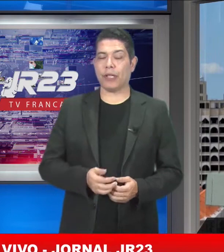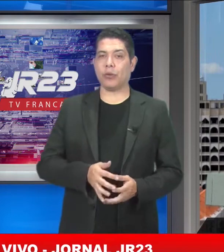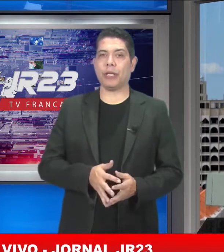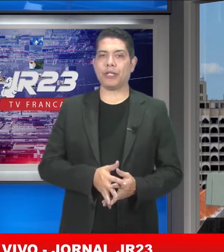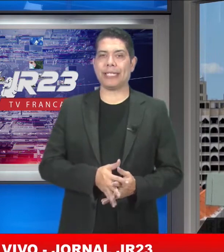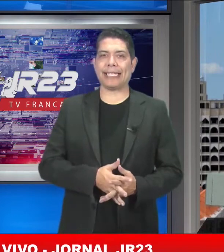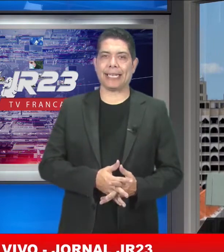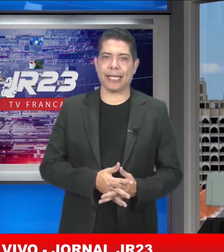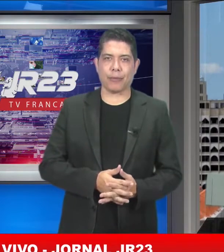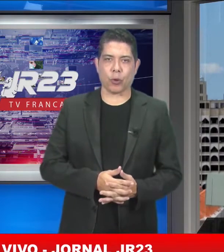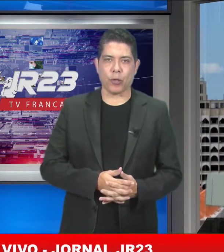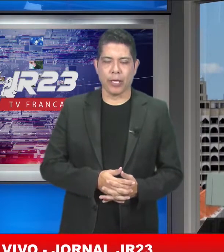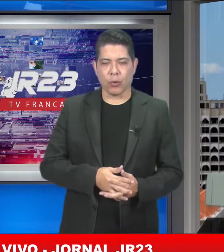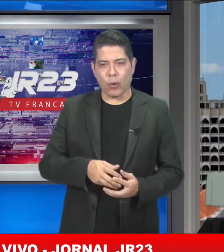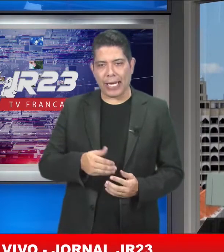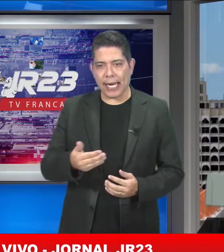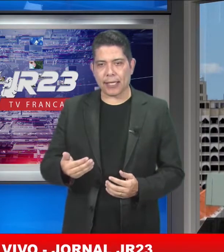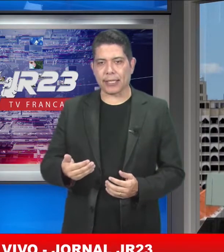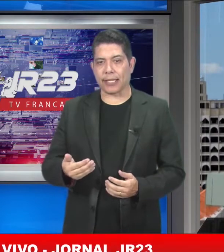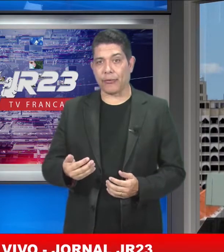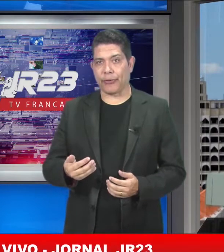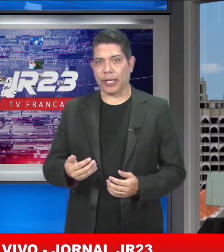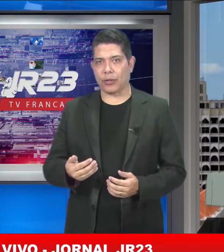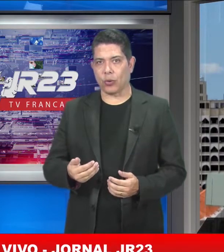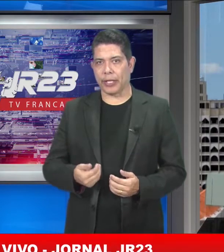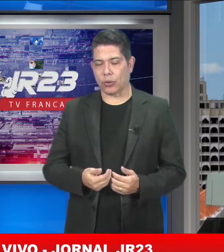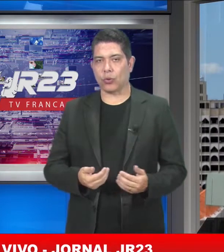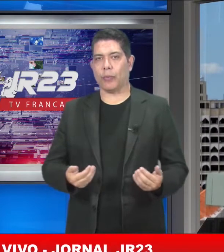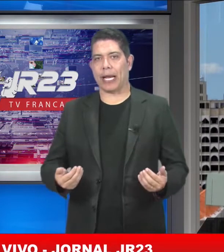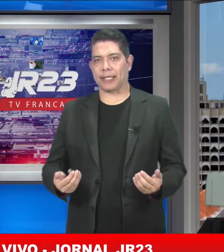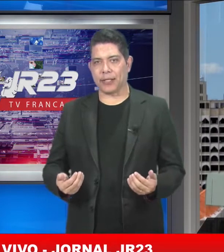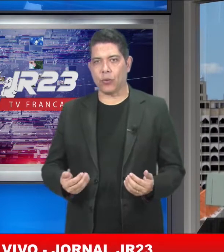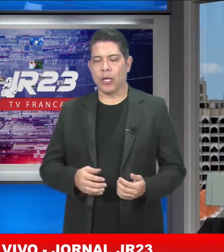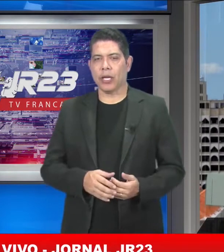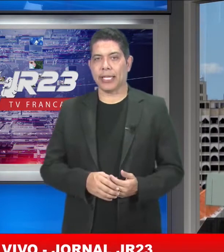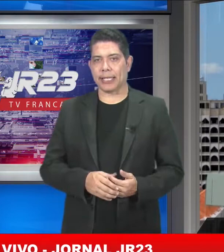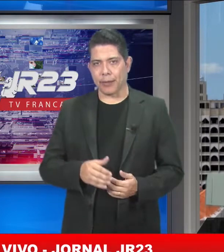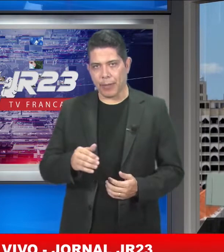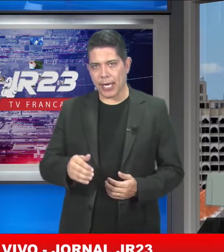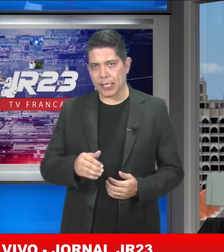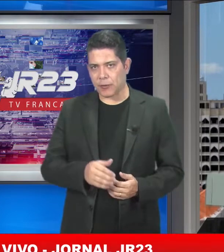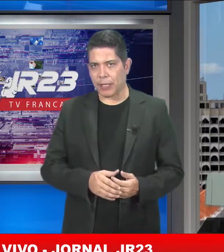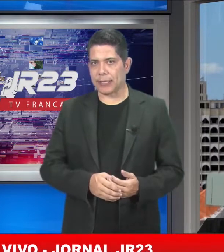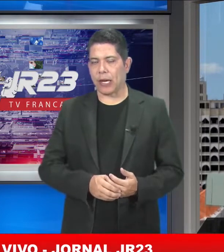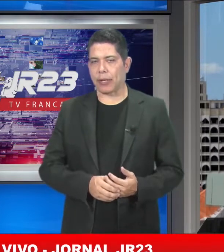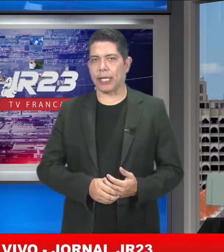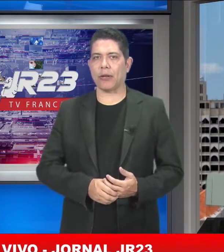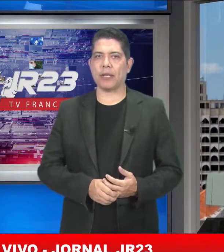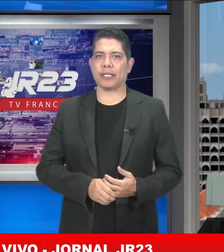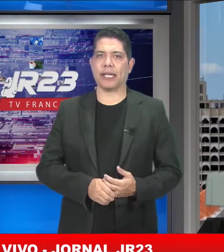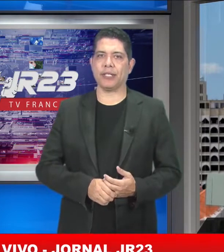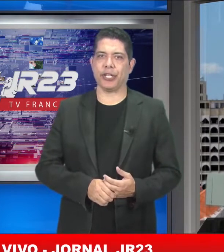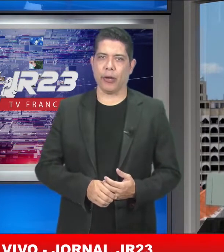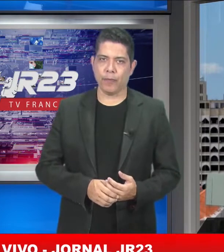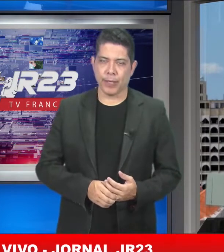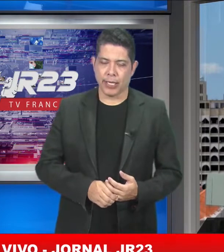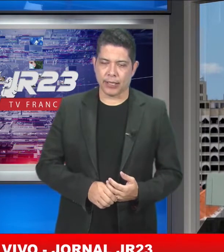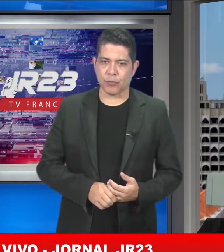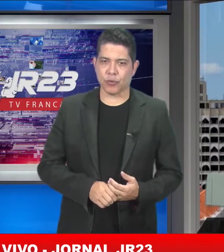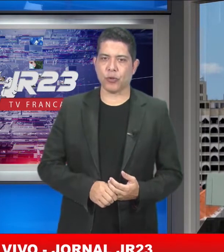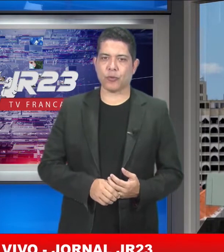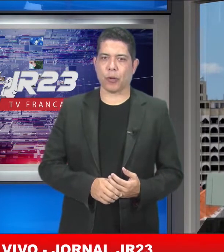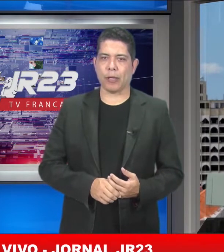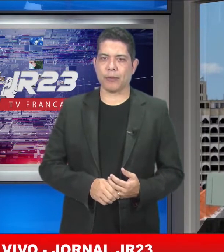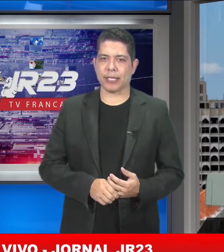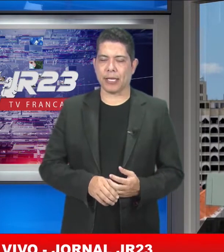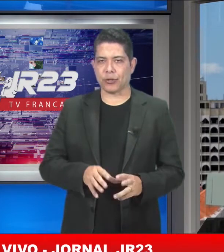Nós estamos vivendo o mês de setembro, um alerta que é feito em todo o Brasil e também em especial aqui na nossa região.